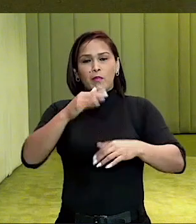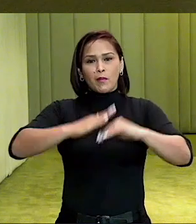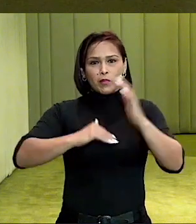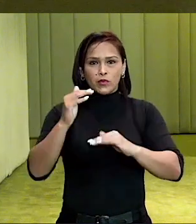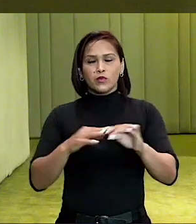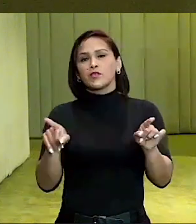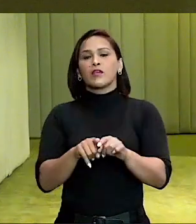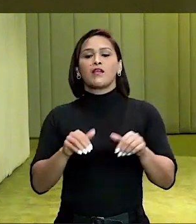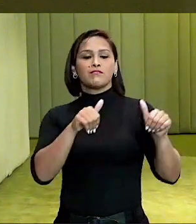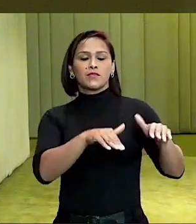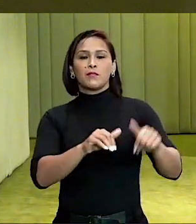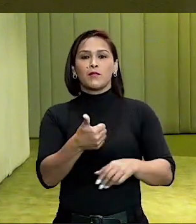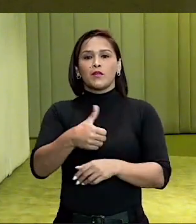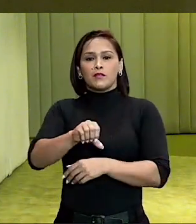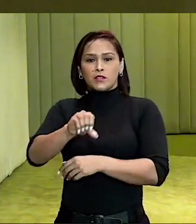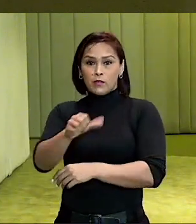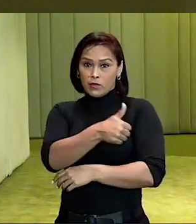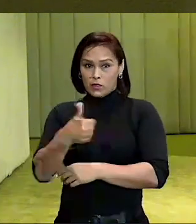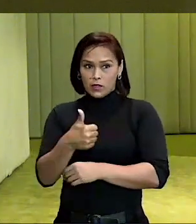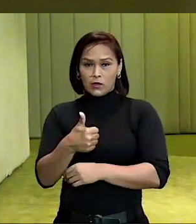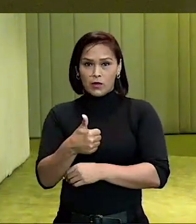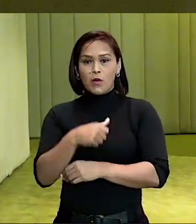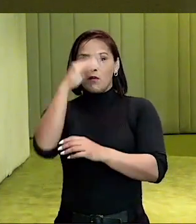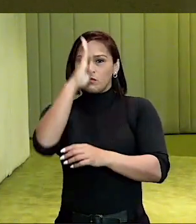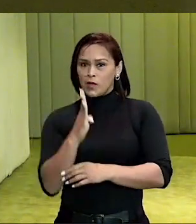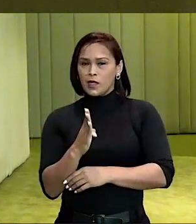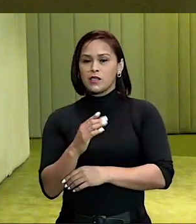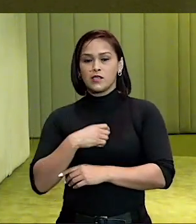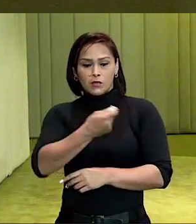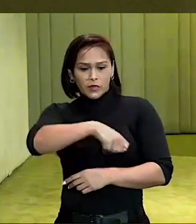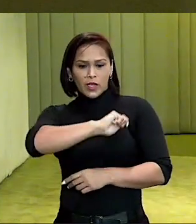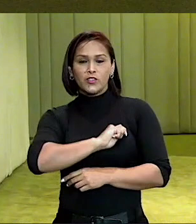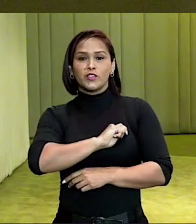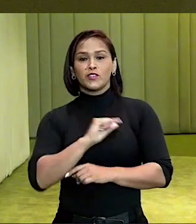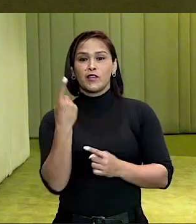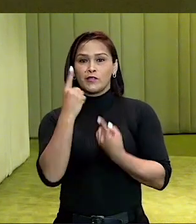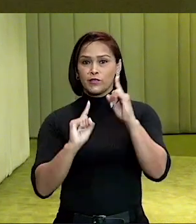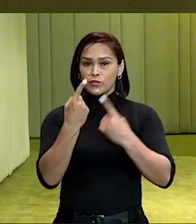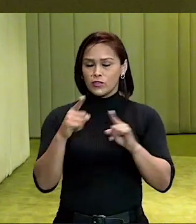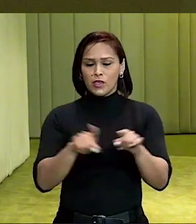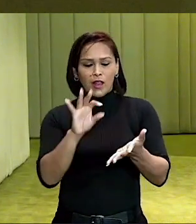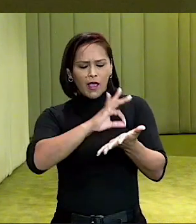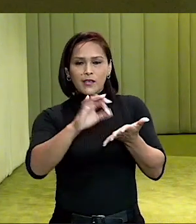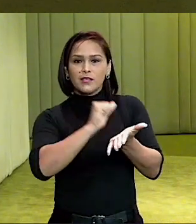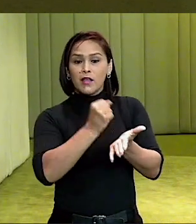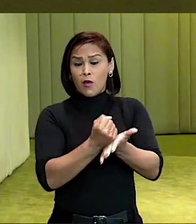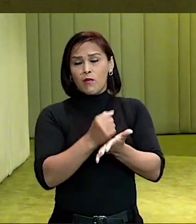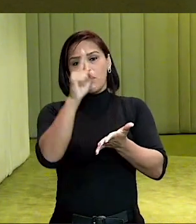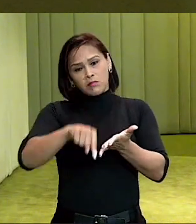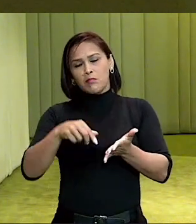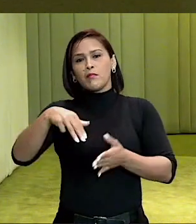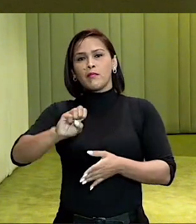Em setembro de 1991, Brasil, Argentina e Chile assinaram um compromisso de